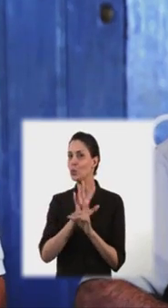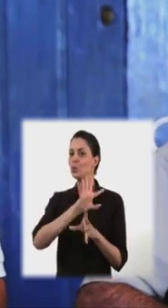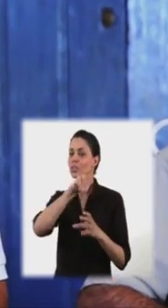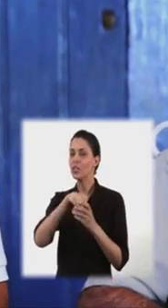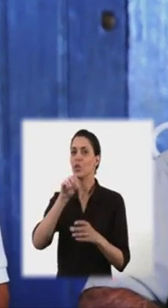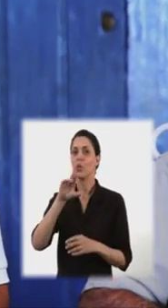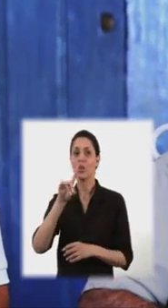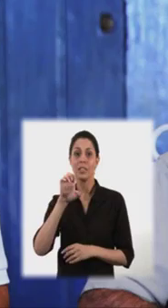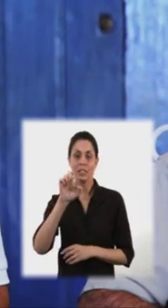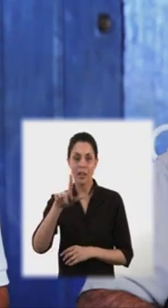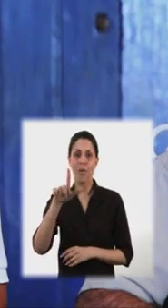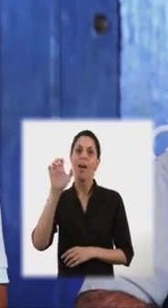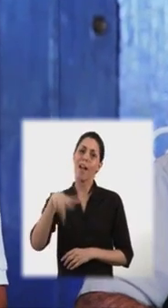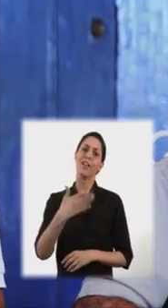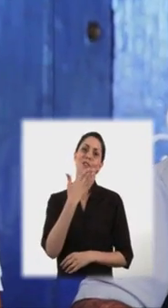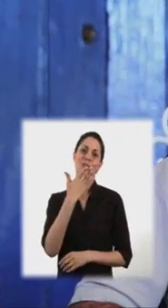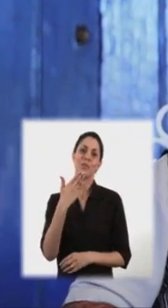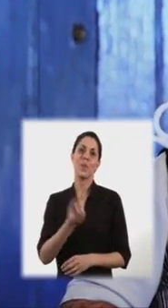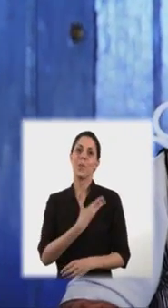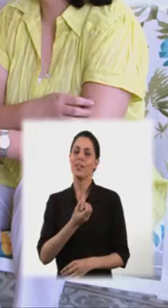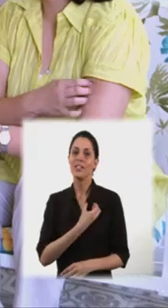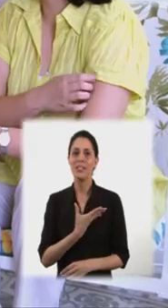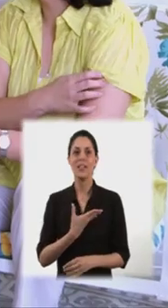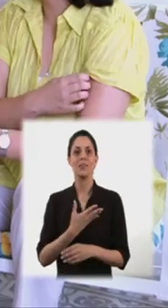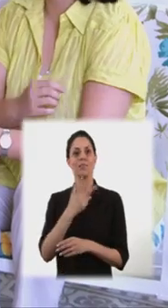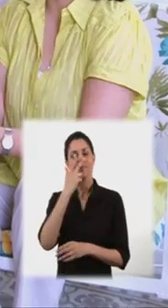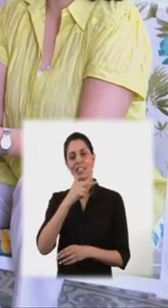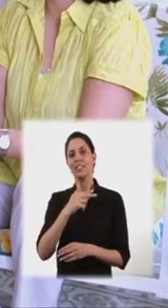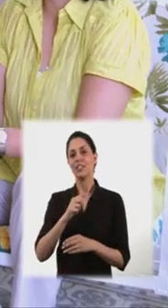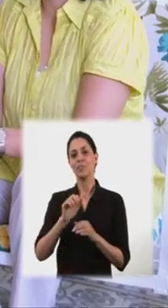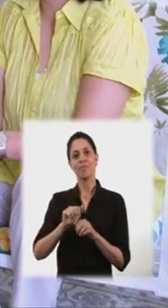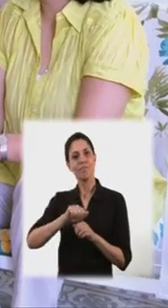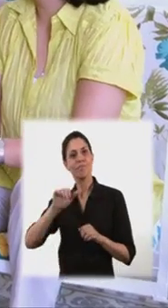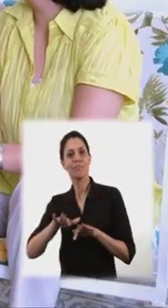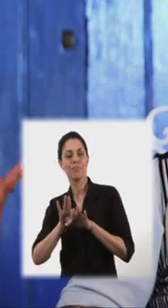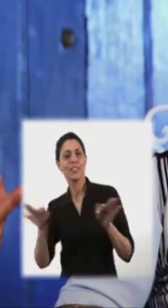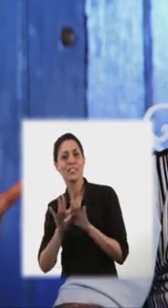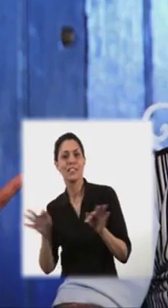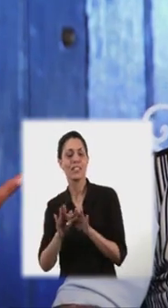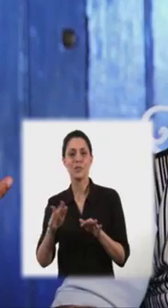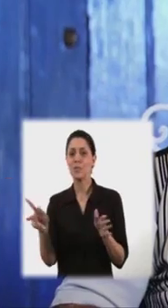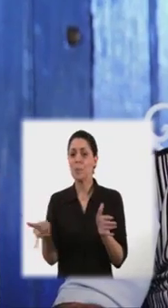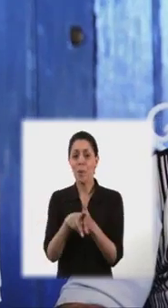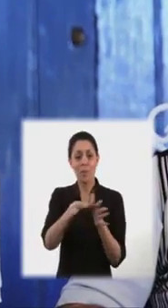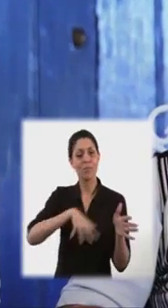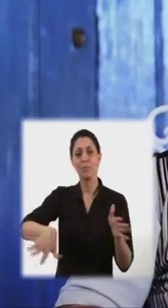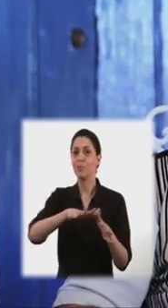que é a poesia matuta. Neste caso, intencionalmente, ele tenta reproduzir,